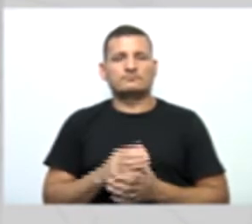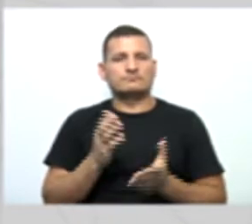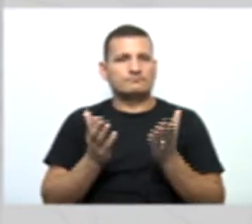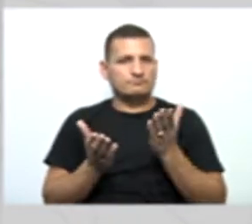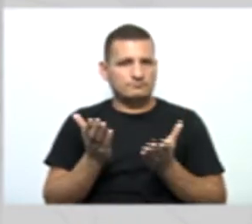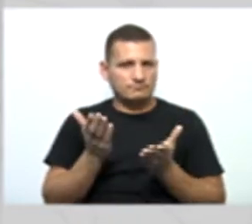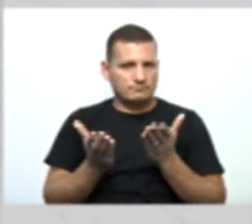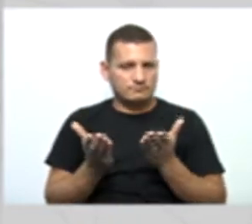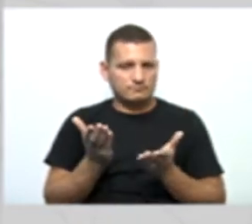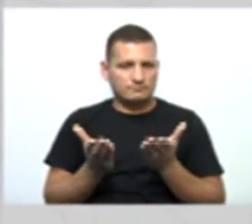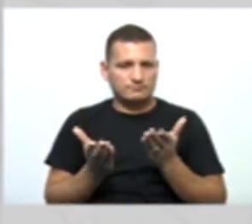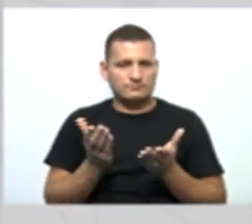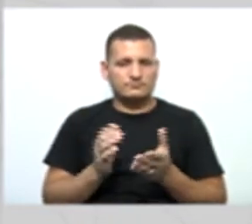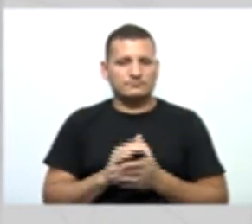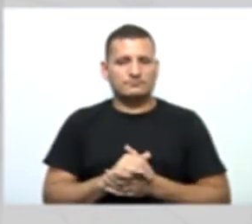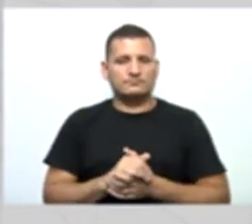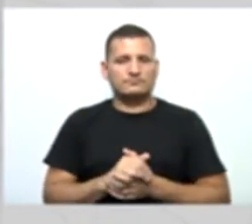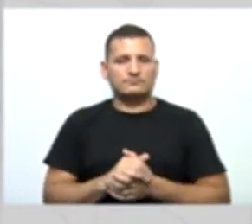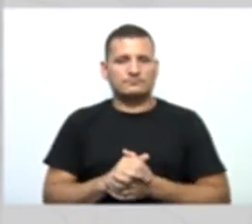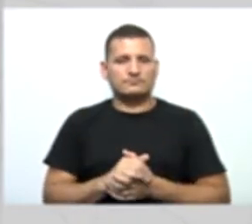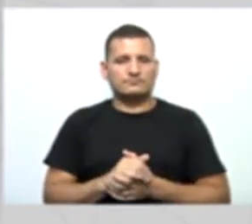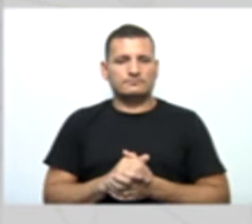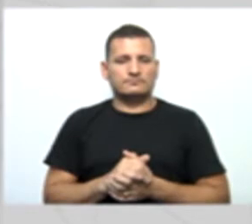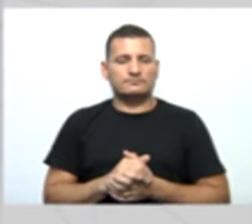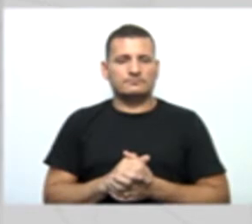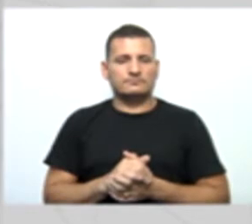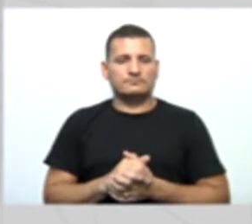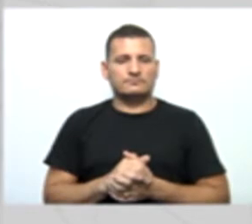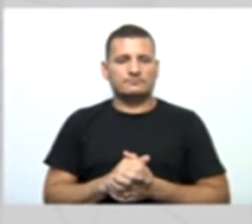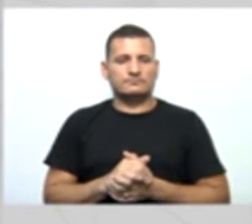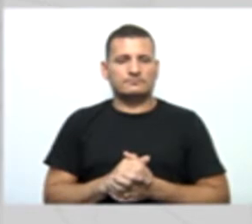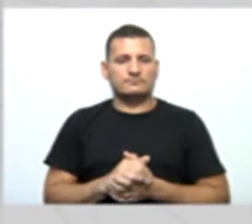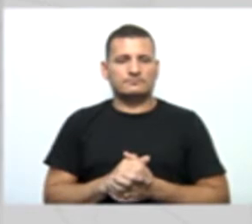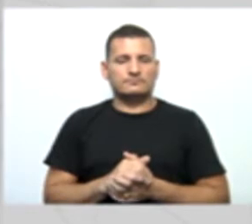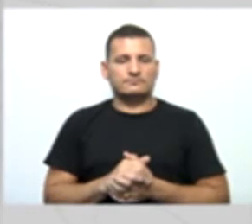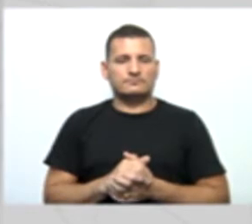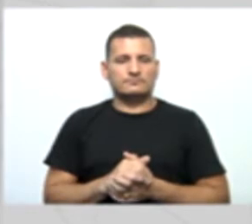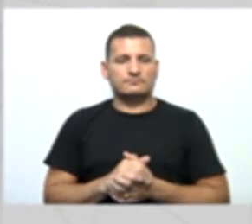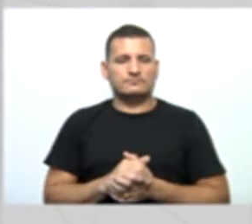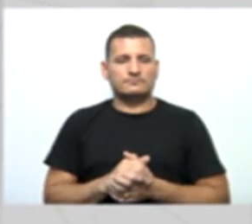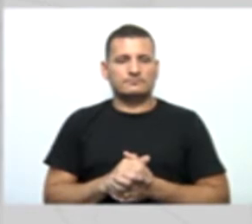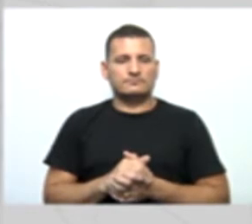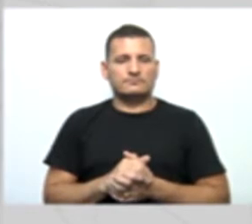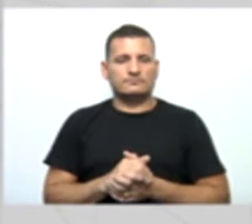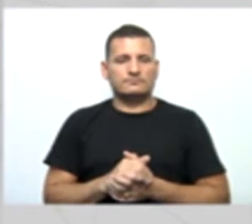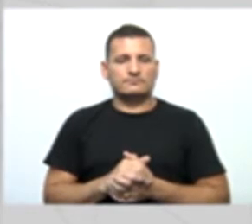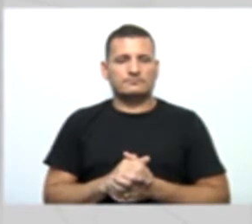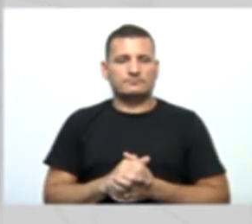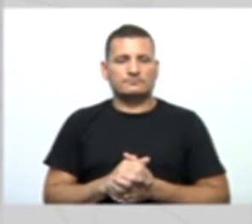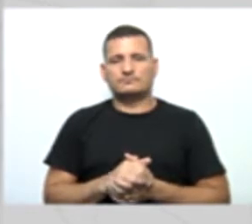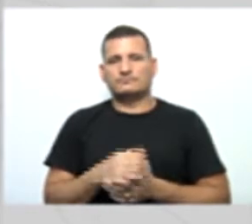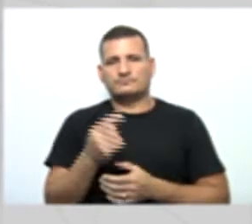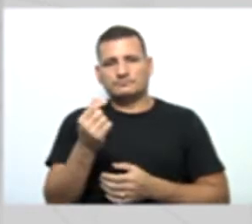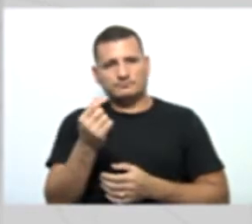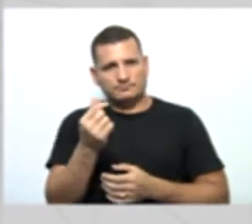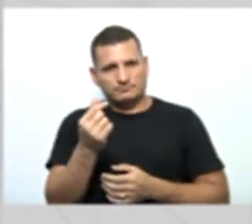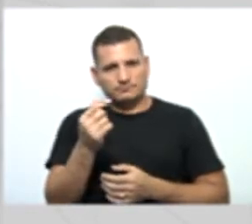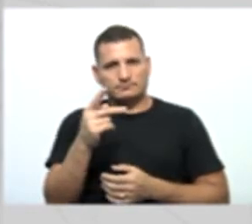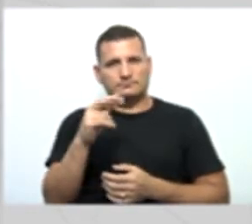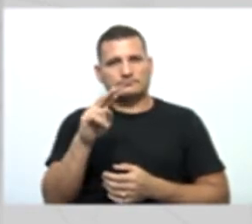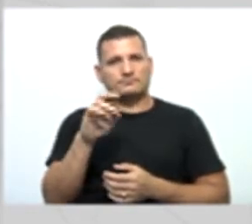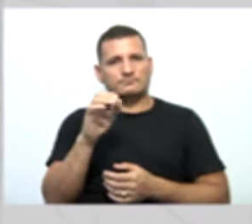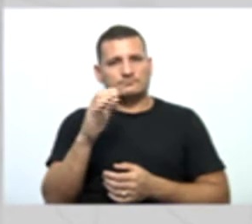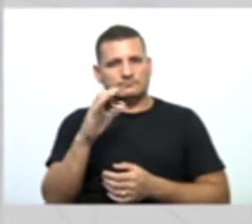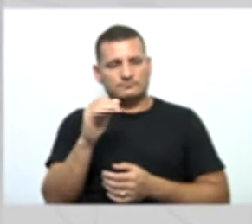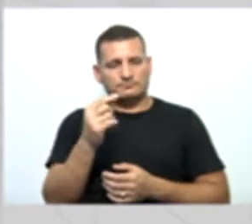peso, beleza, nossa cadeira vai ter um peso. Pode ter um preço, nossa cadeira pode